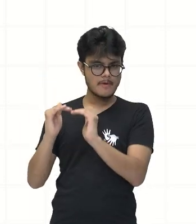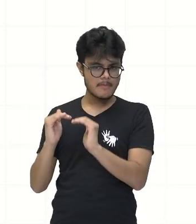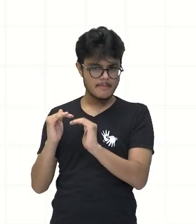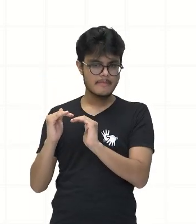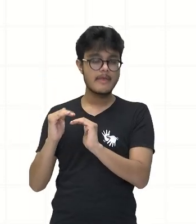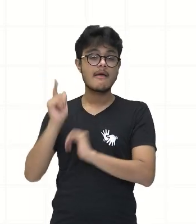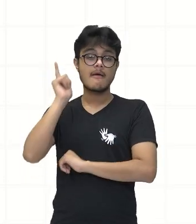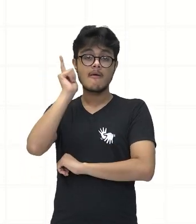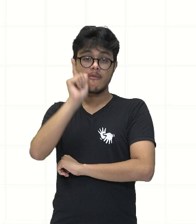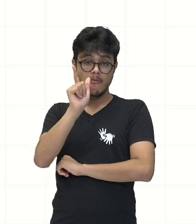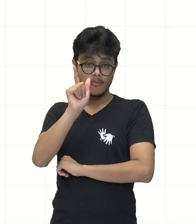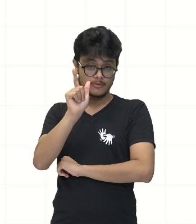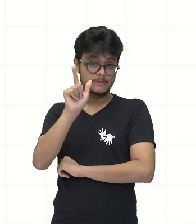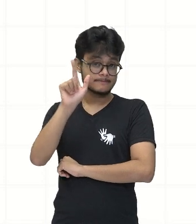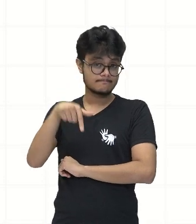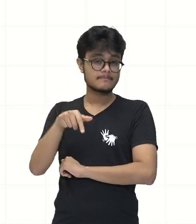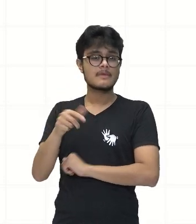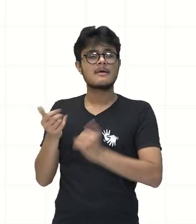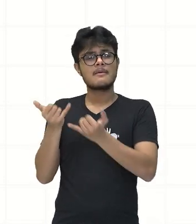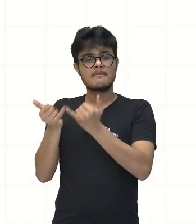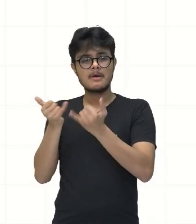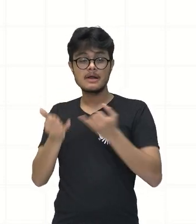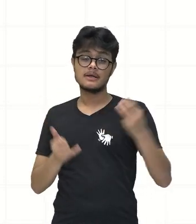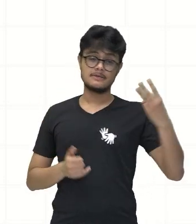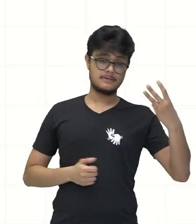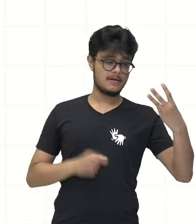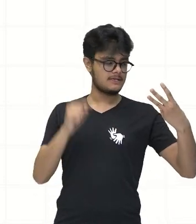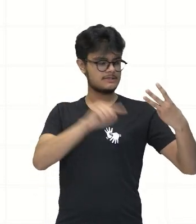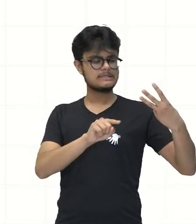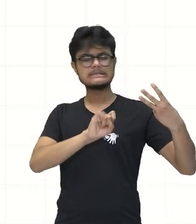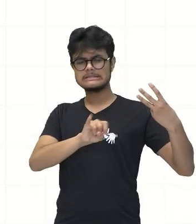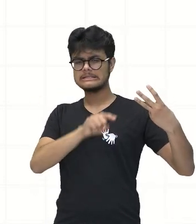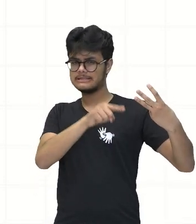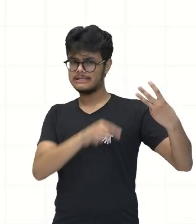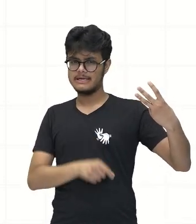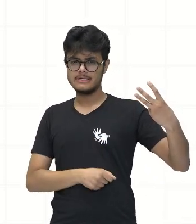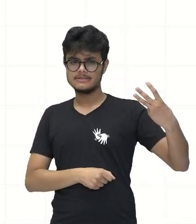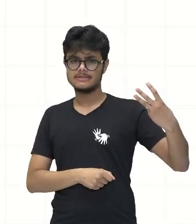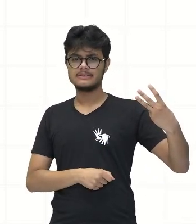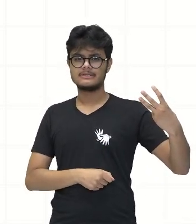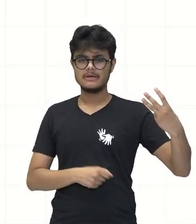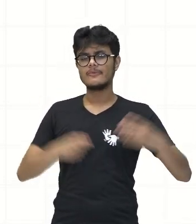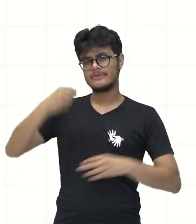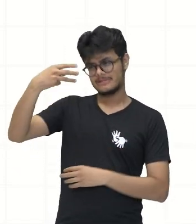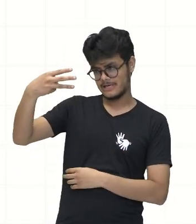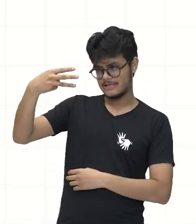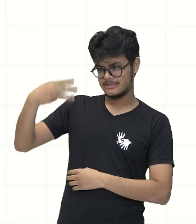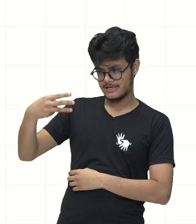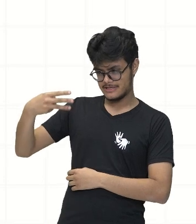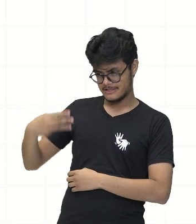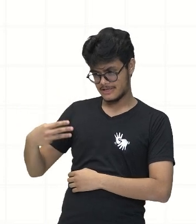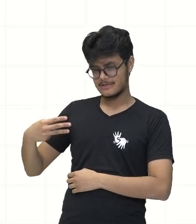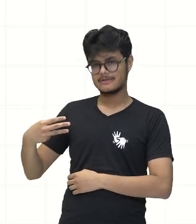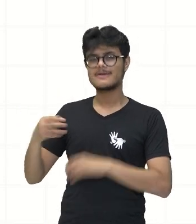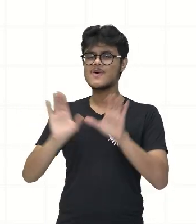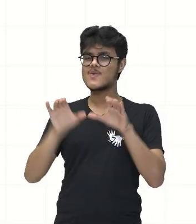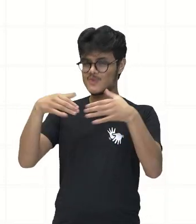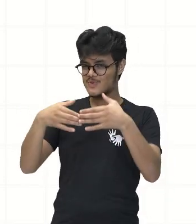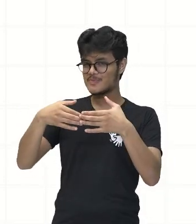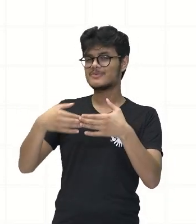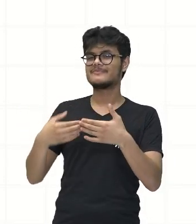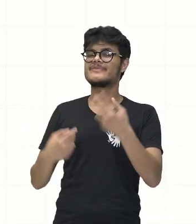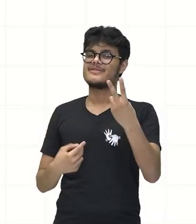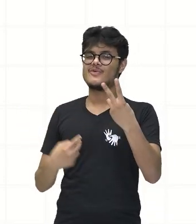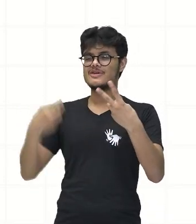que a potência fique igual ao índice. Ó. Então, nesse caso, meu índice é 3. Então, eu vou pegar os fatores